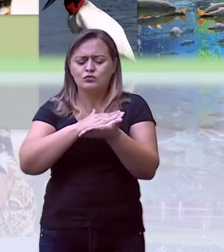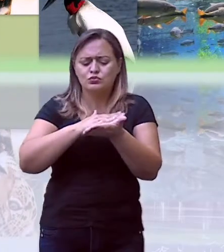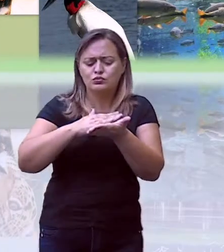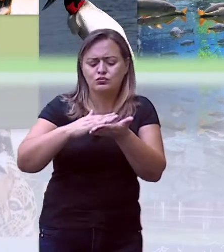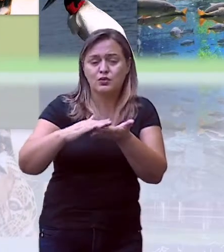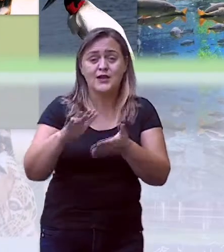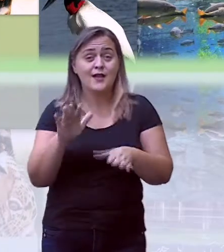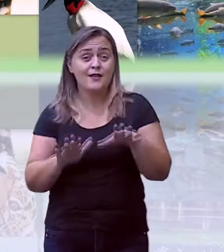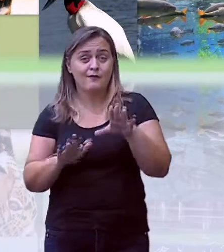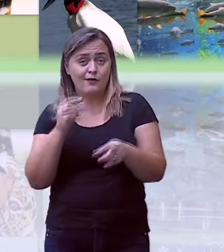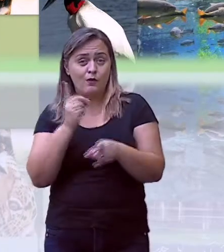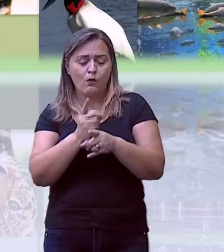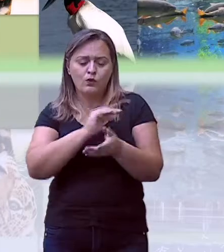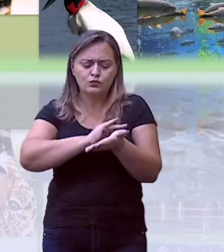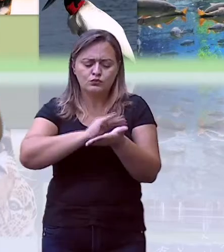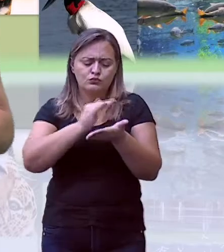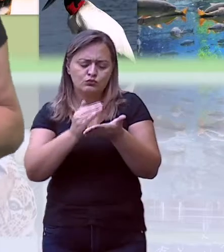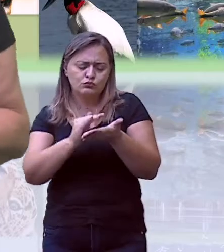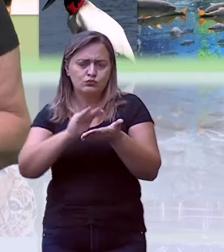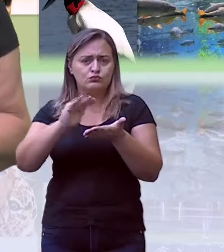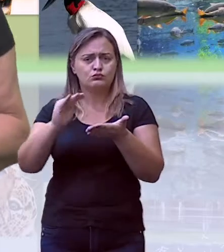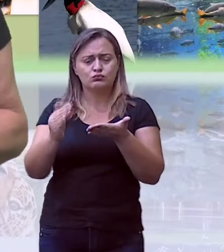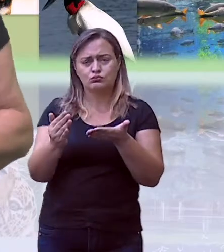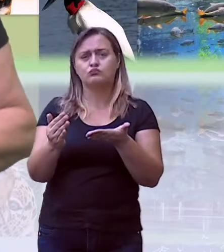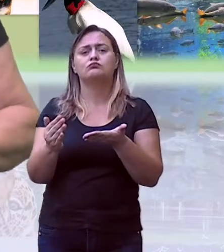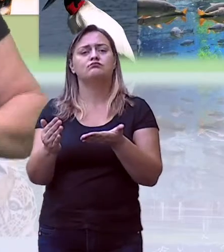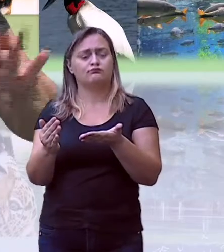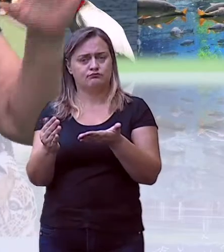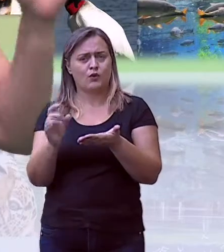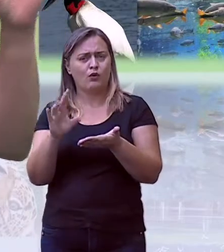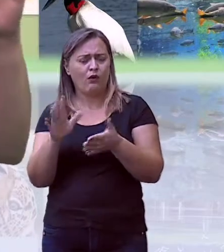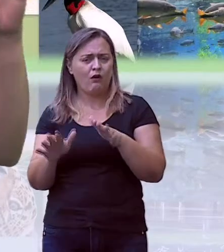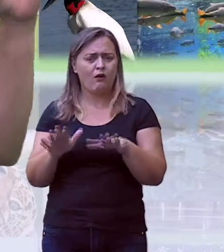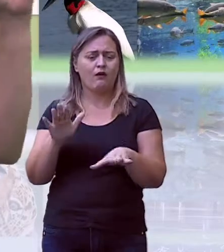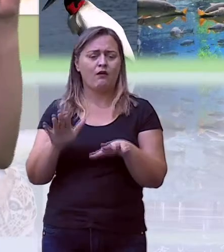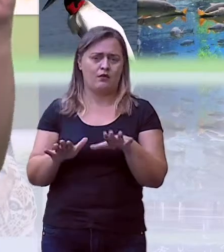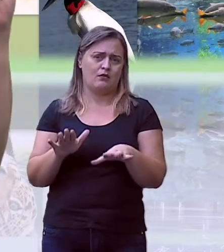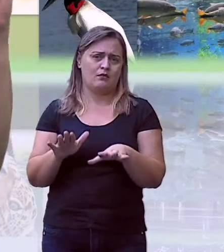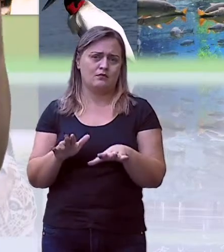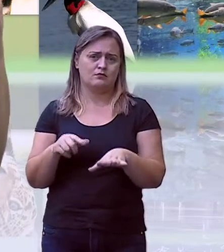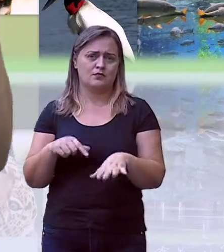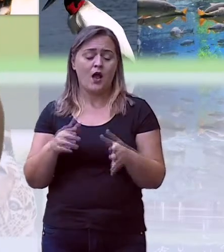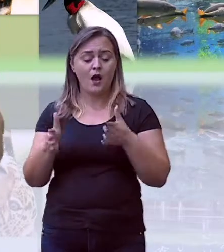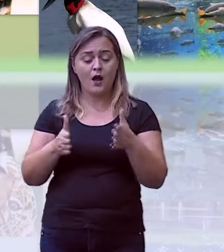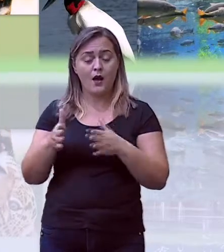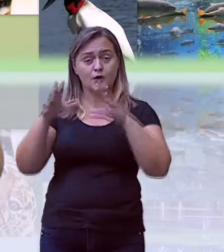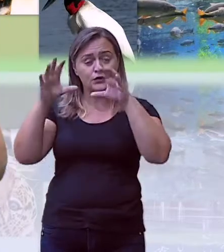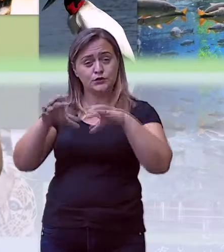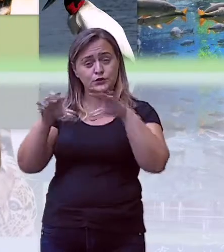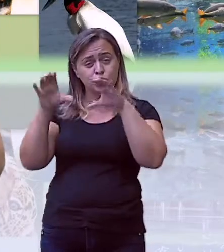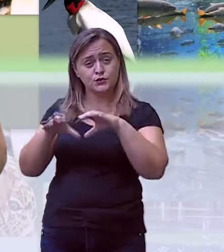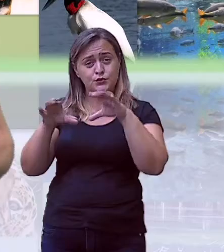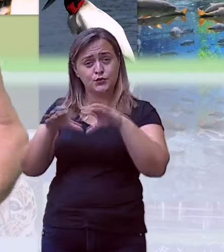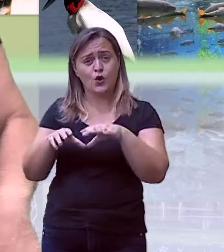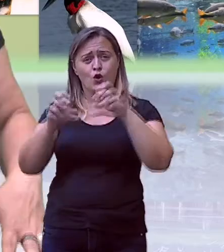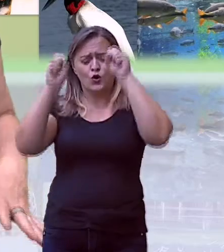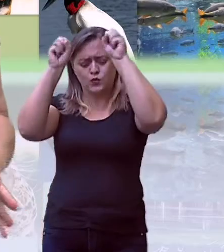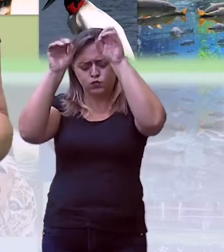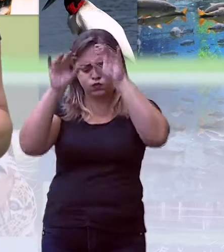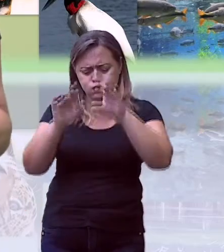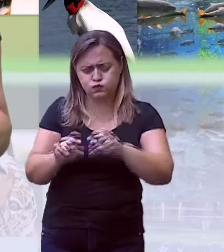mesmo? Na época da chuva, o que acontece? Olha, a grande quantidade de chuva